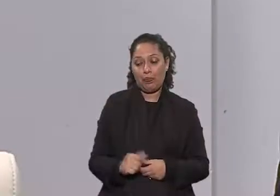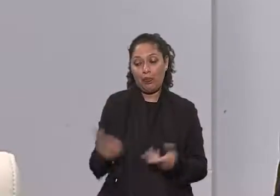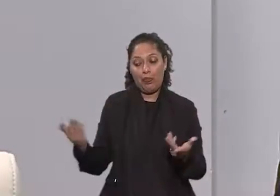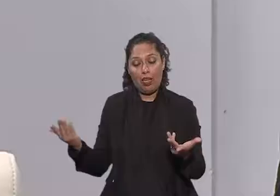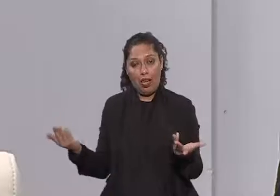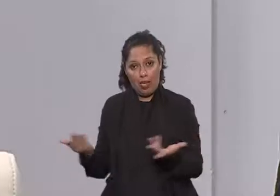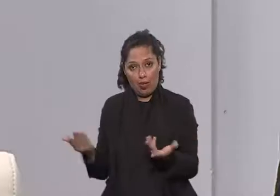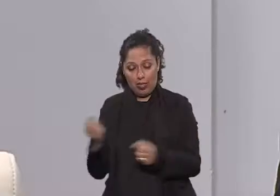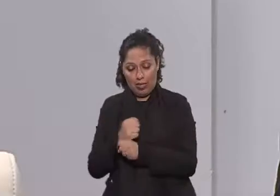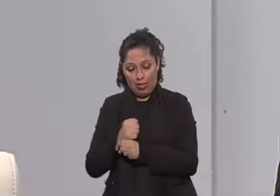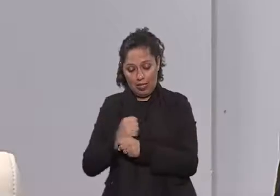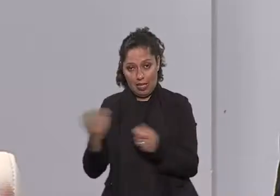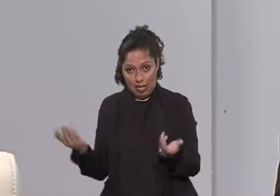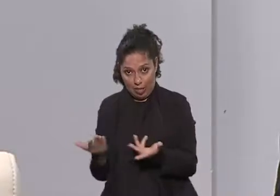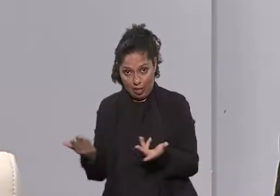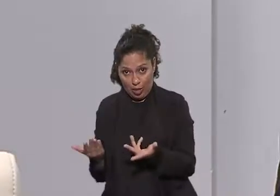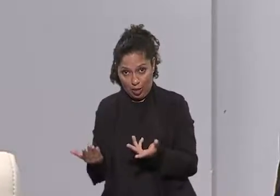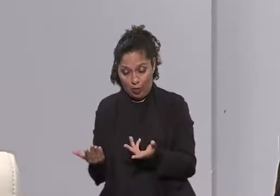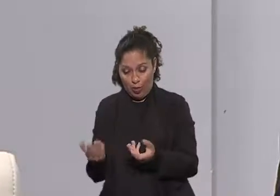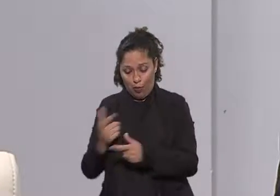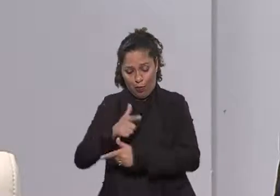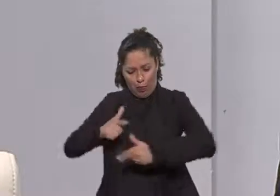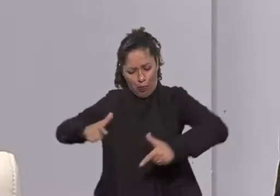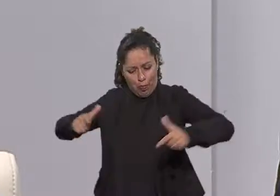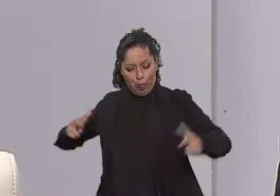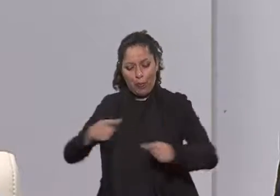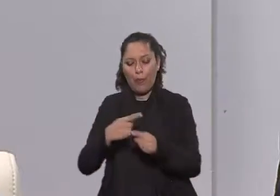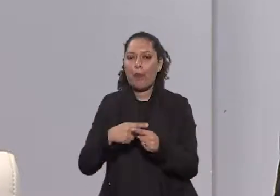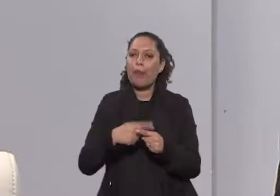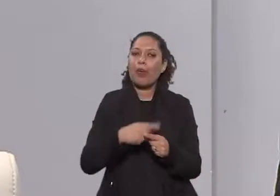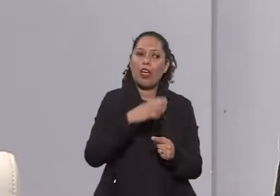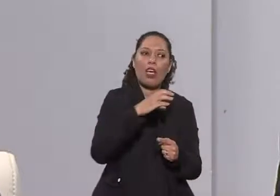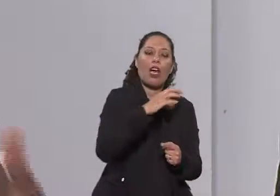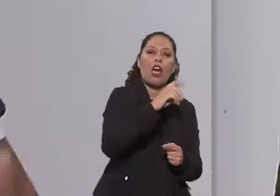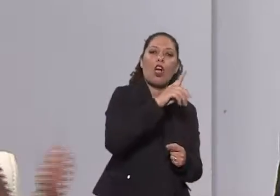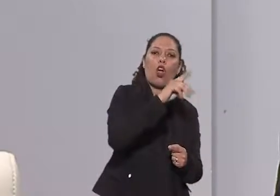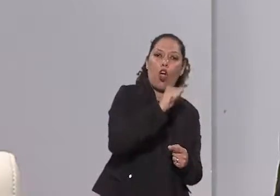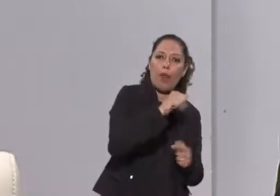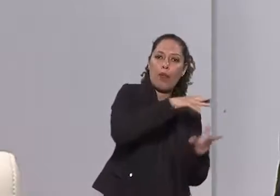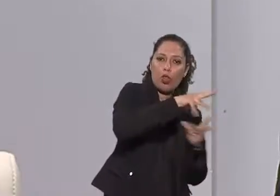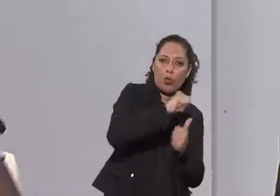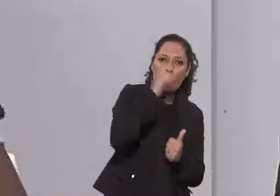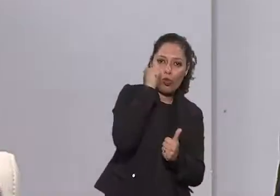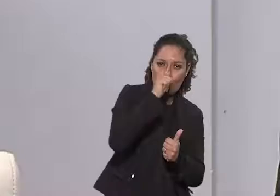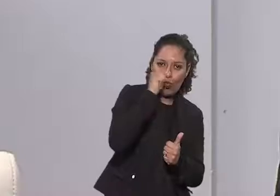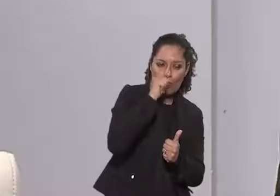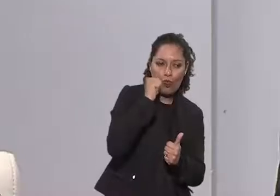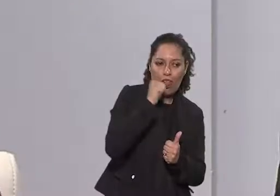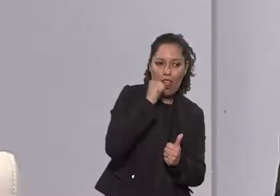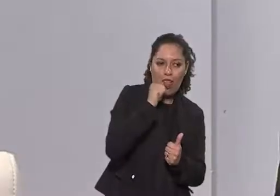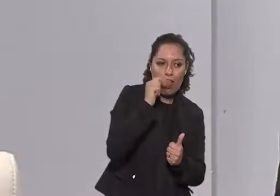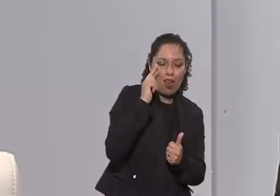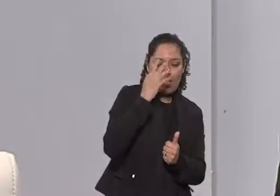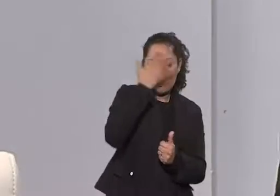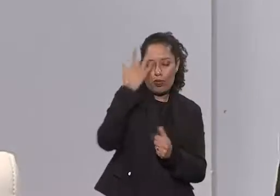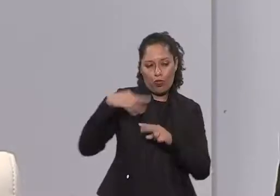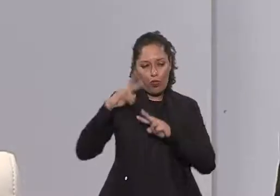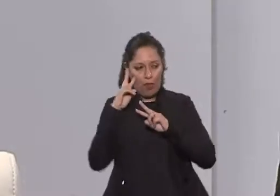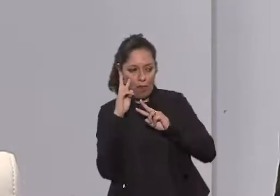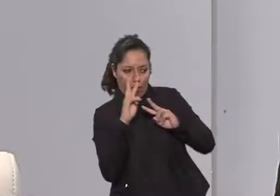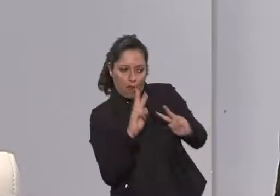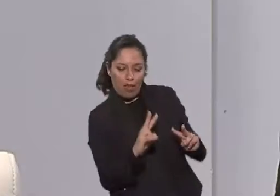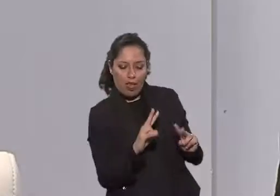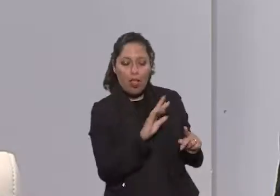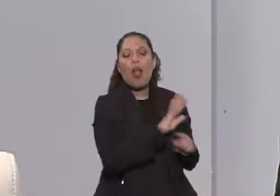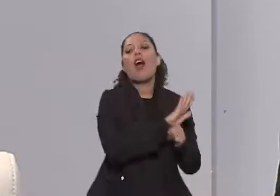feminino o que a visibilidade que elas tiveram acabou ajudando para que a gente tivesse uma torcida maior esse ano